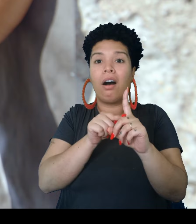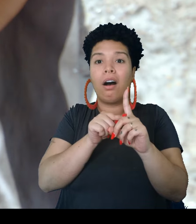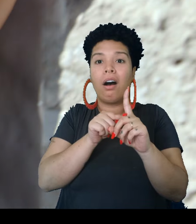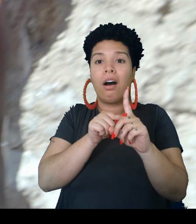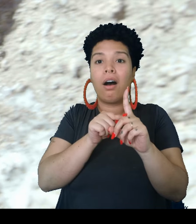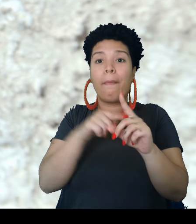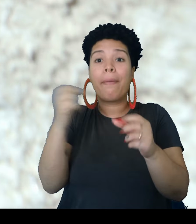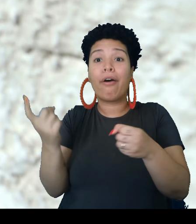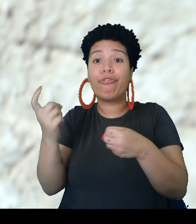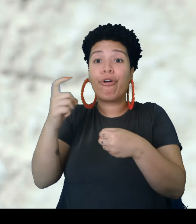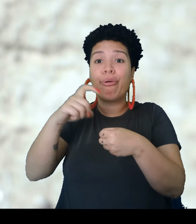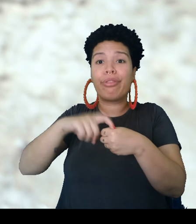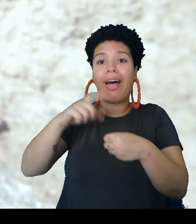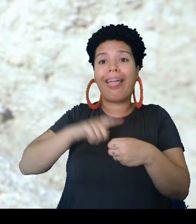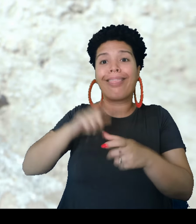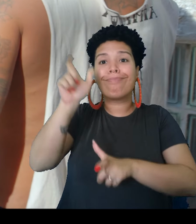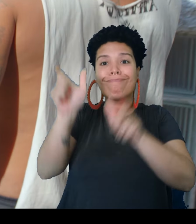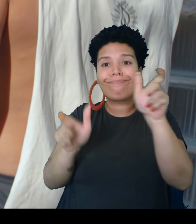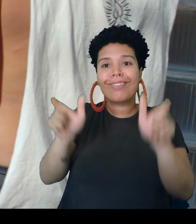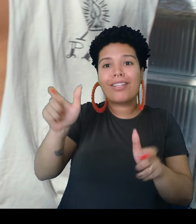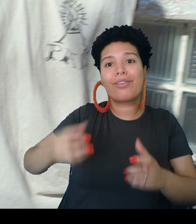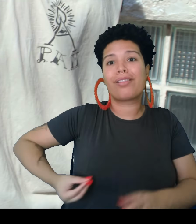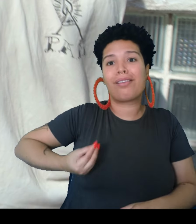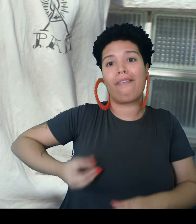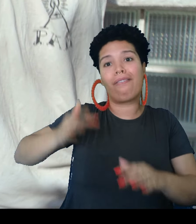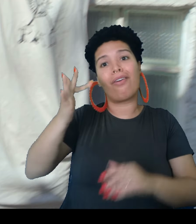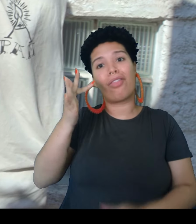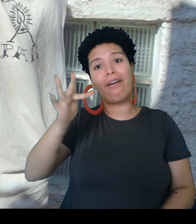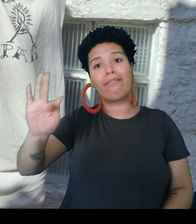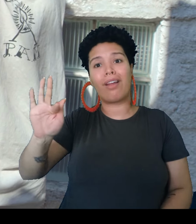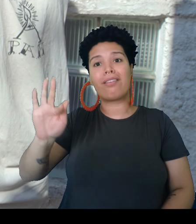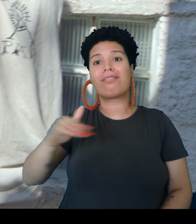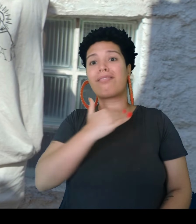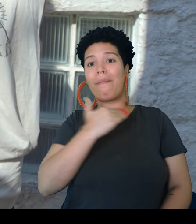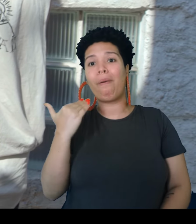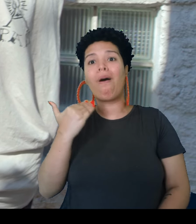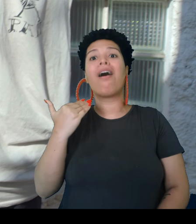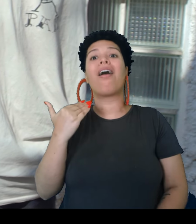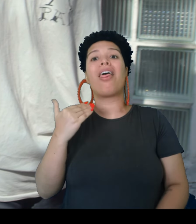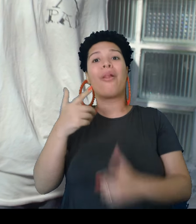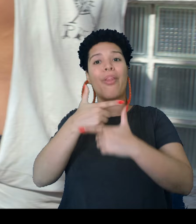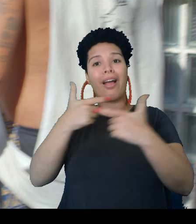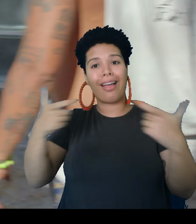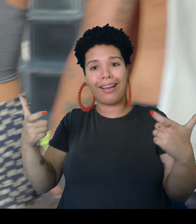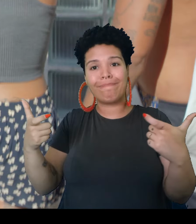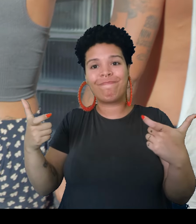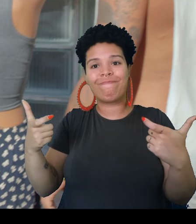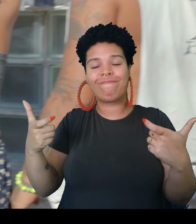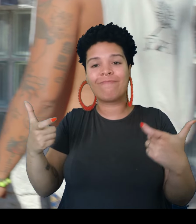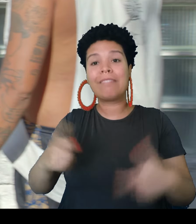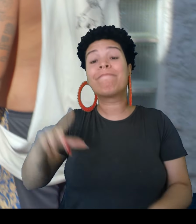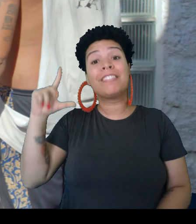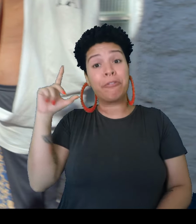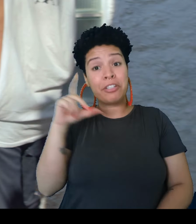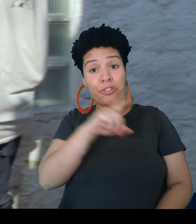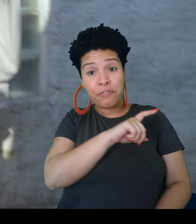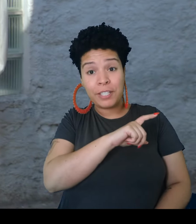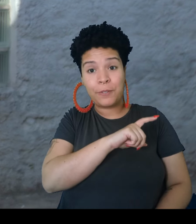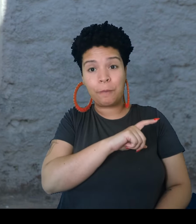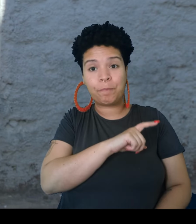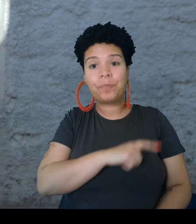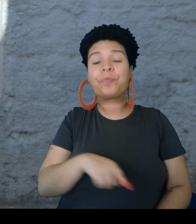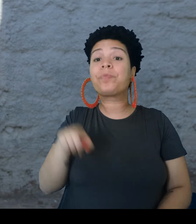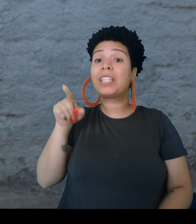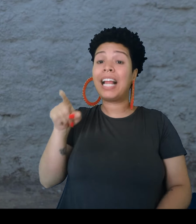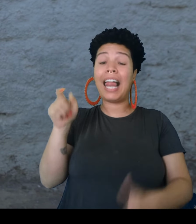a independência financeira, que só através do trabalho viria emancipação. Mas isso também mostra como ela escrevia de uma